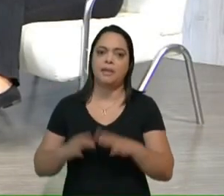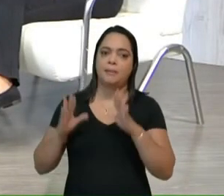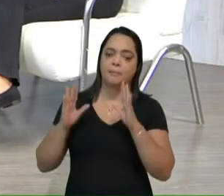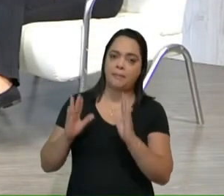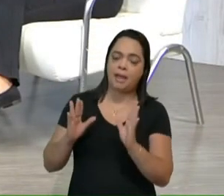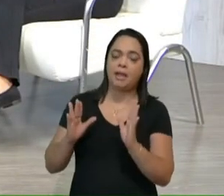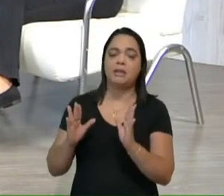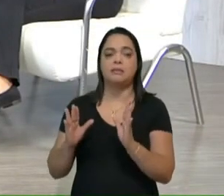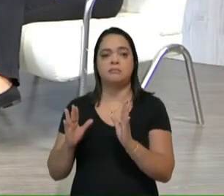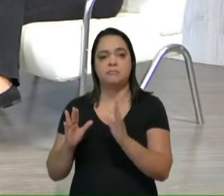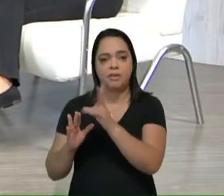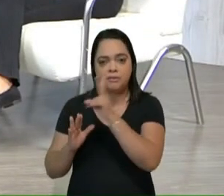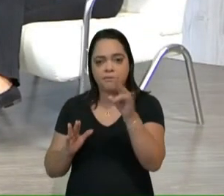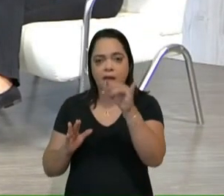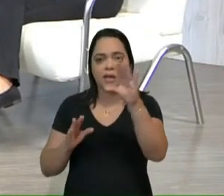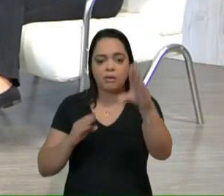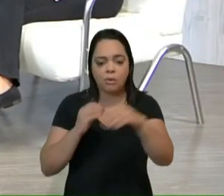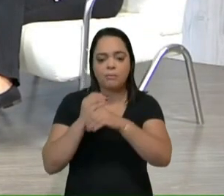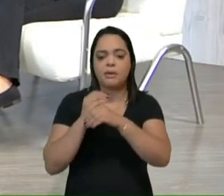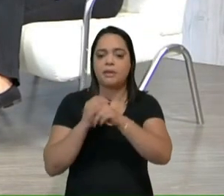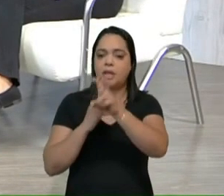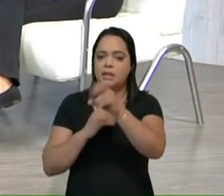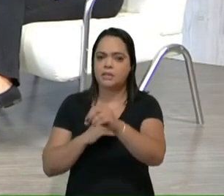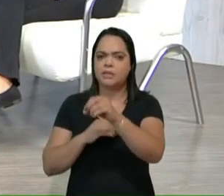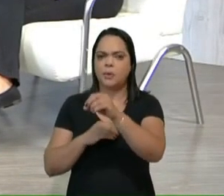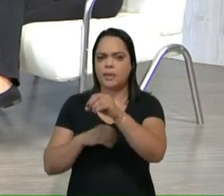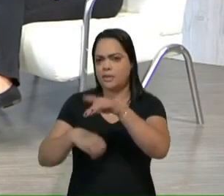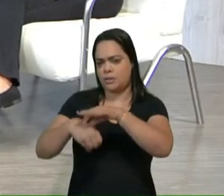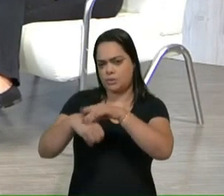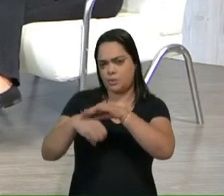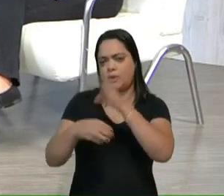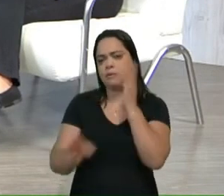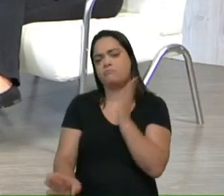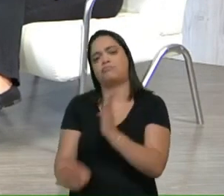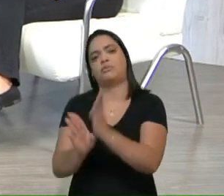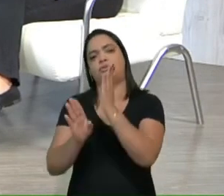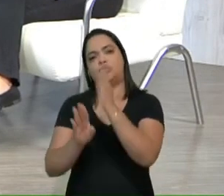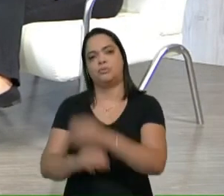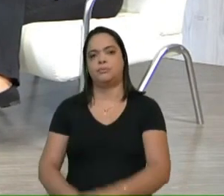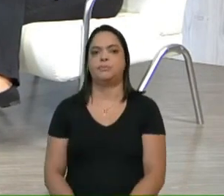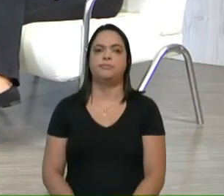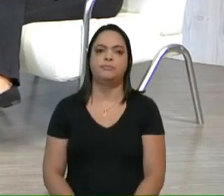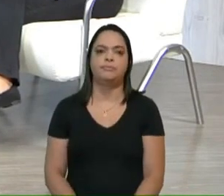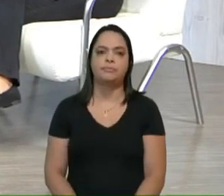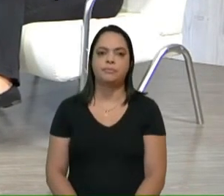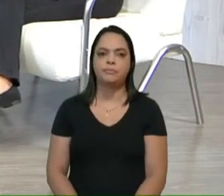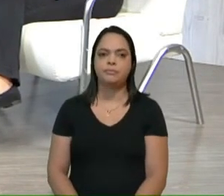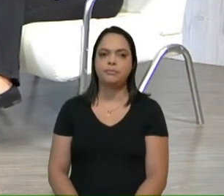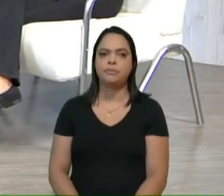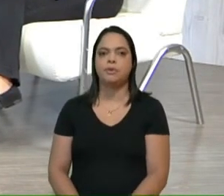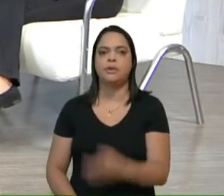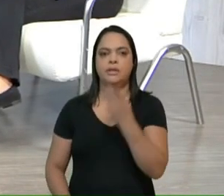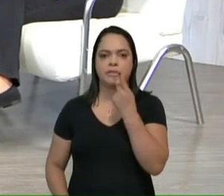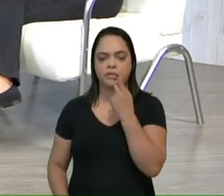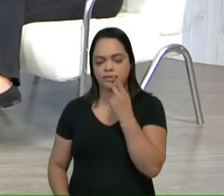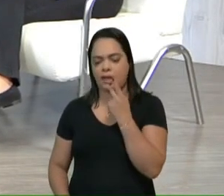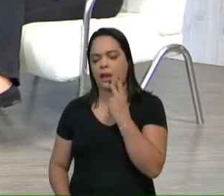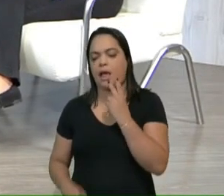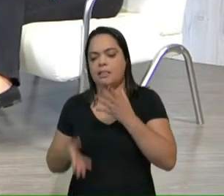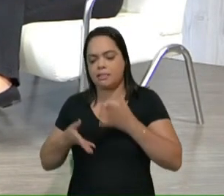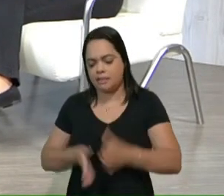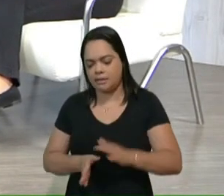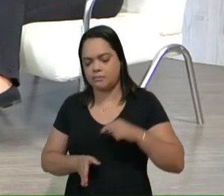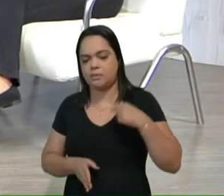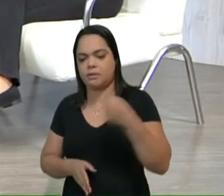previsão para que mais cerca de 50 eh doenças sejam adicionadas e quando a gente fala após o nascimento aí a